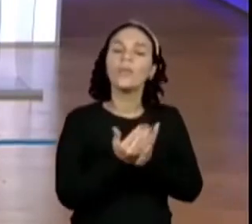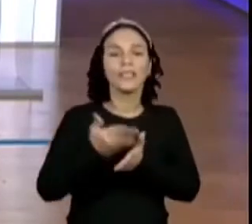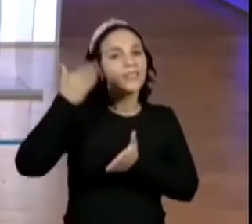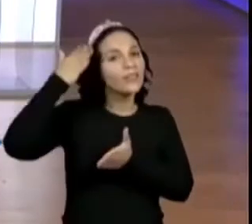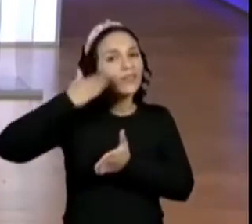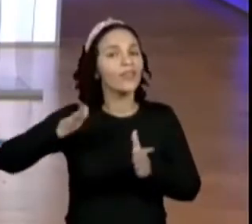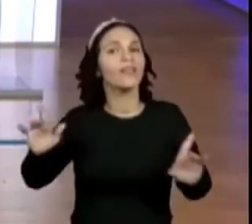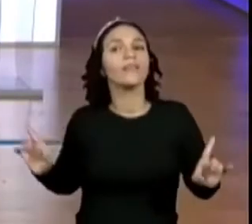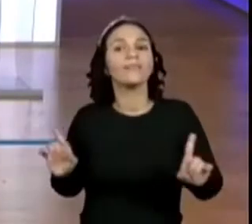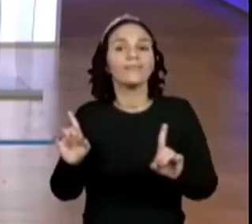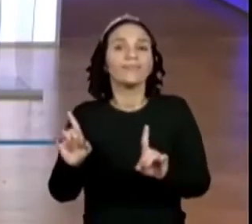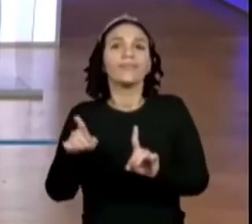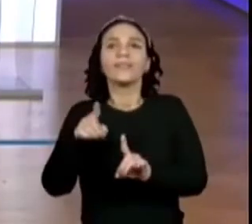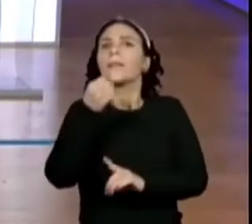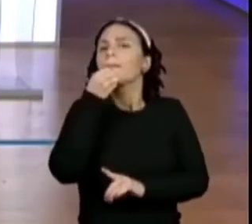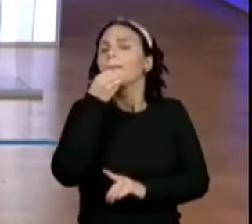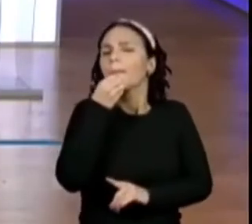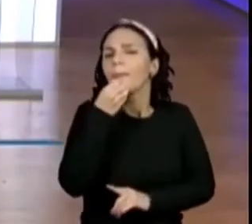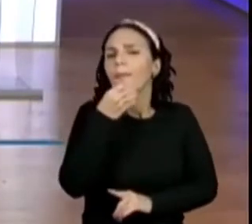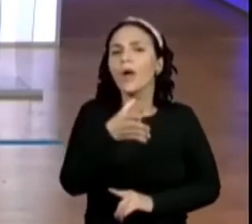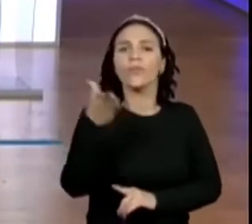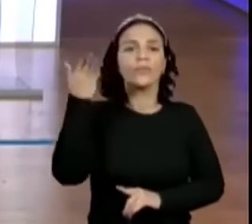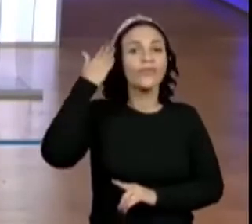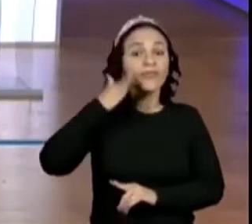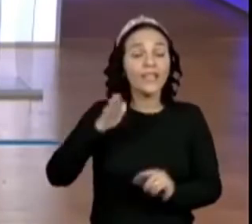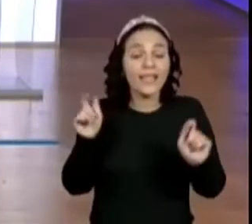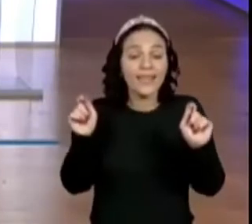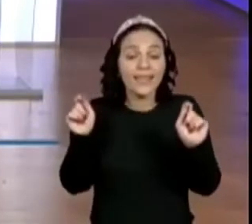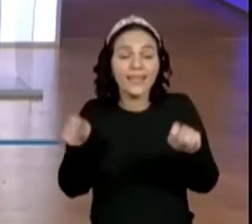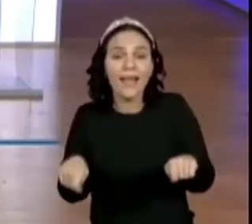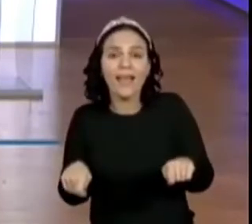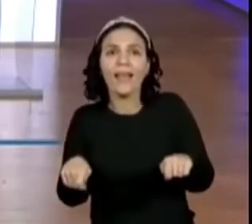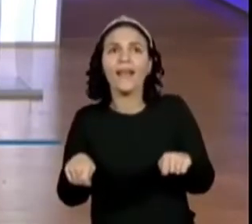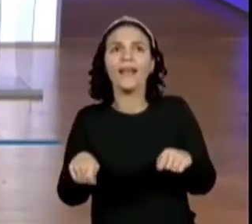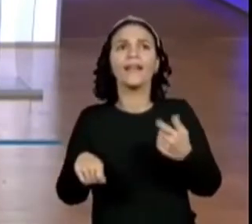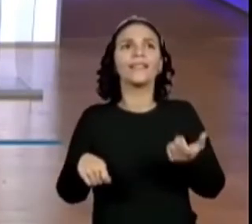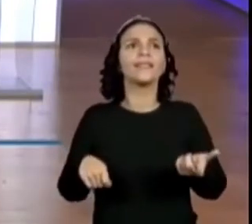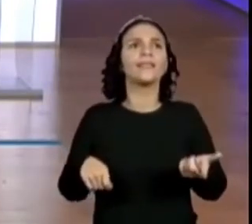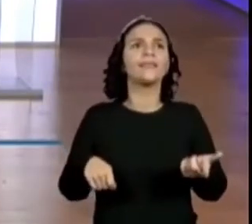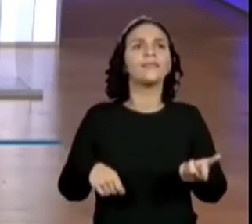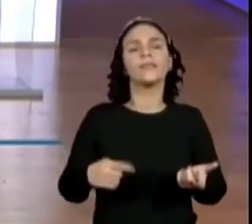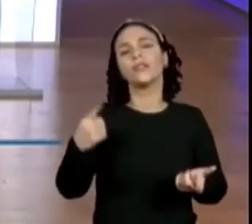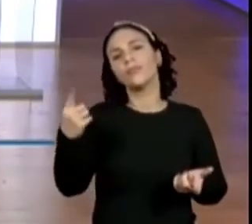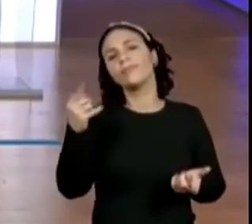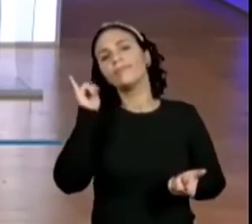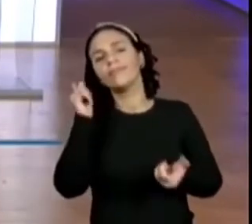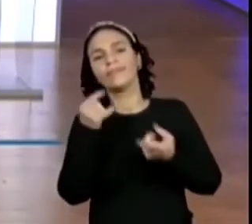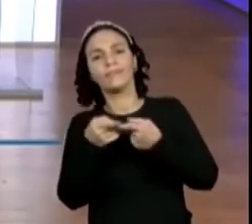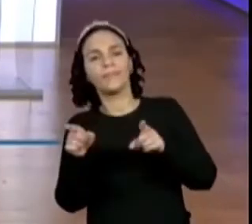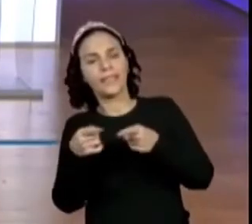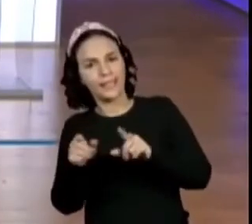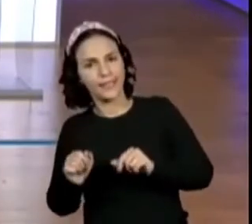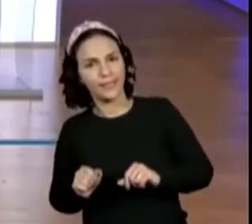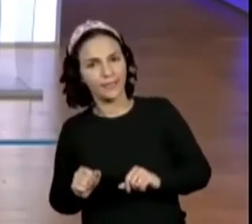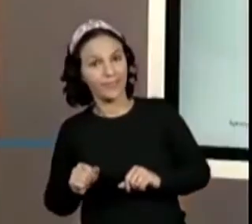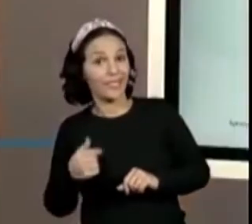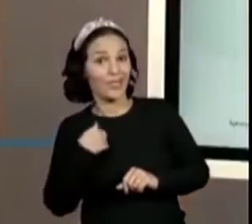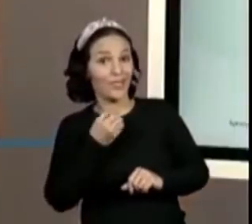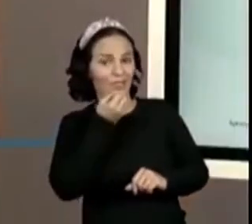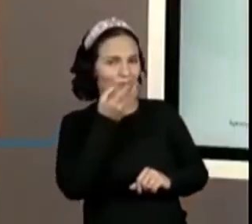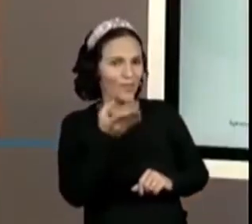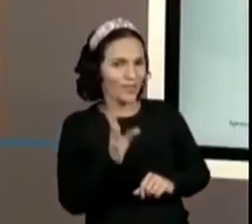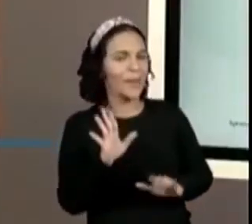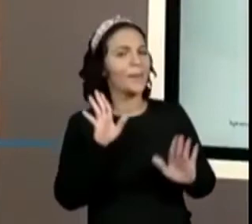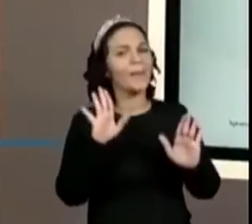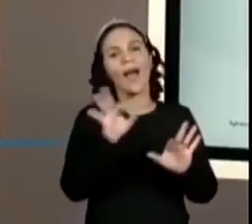Fran. Por quê? Isso é muito gostoso. A professora Fran vai trazer uma parlenda para nós. Eu nem ia contar isso, mas